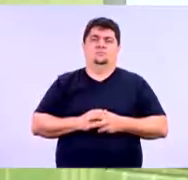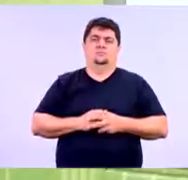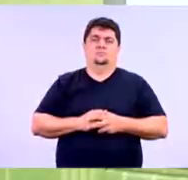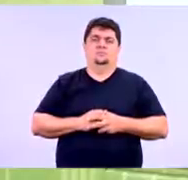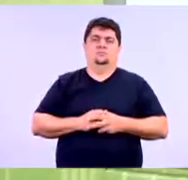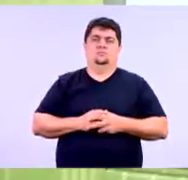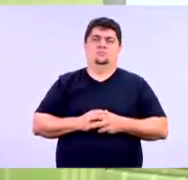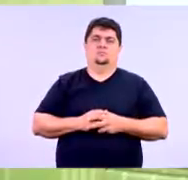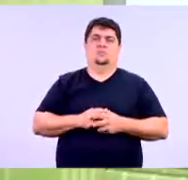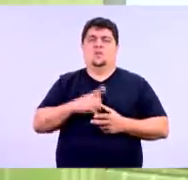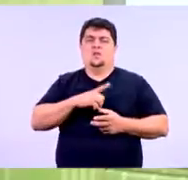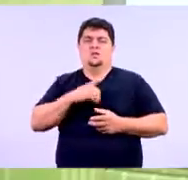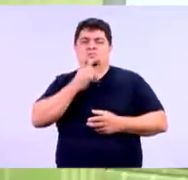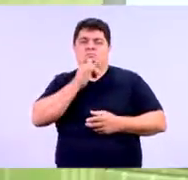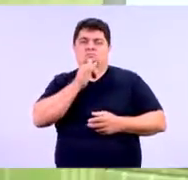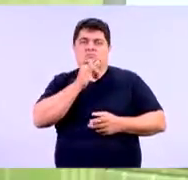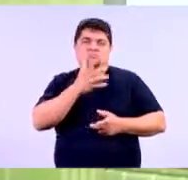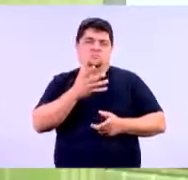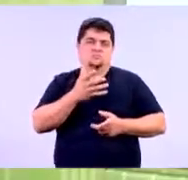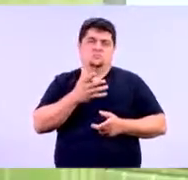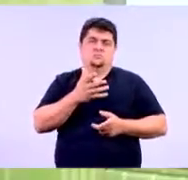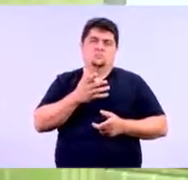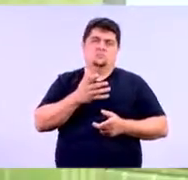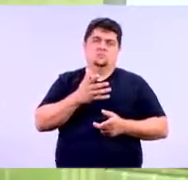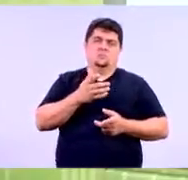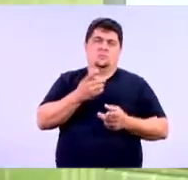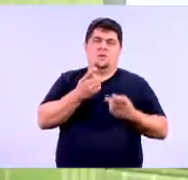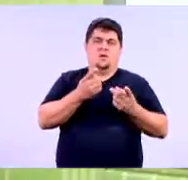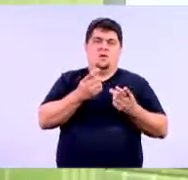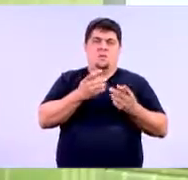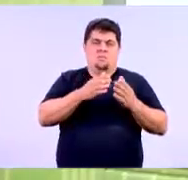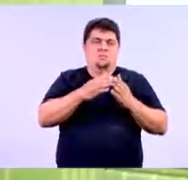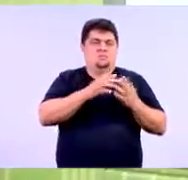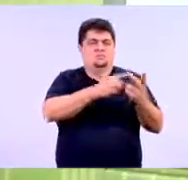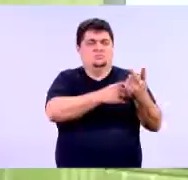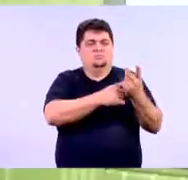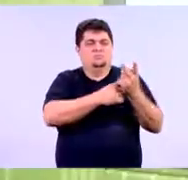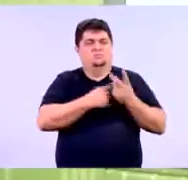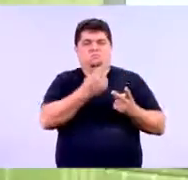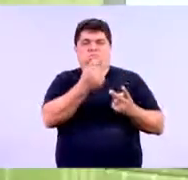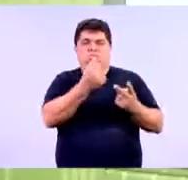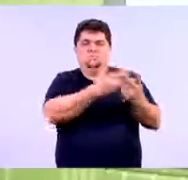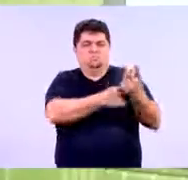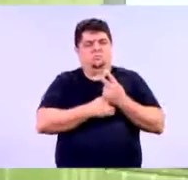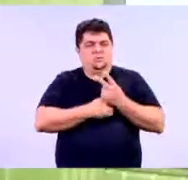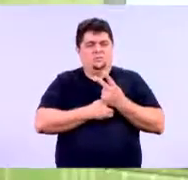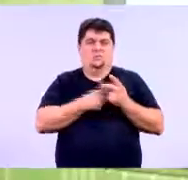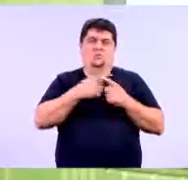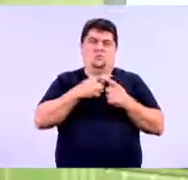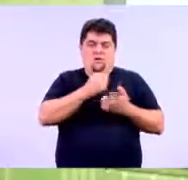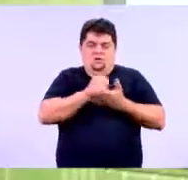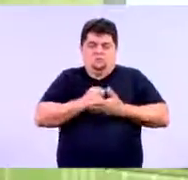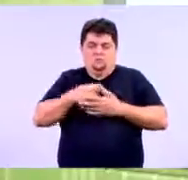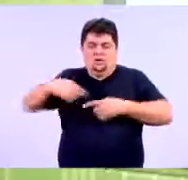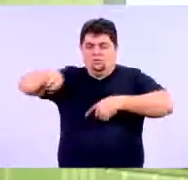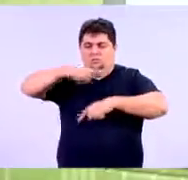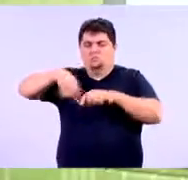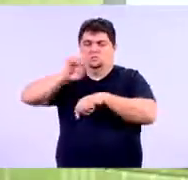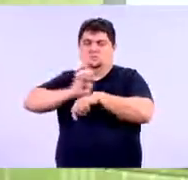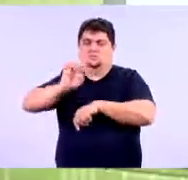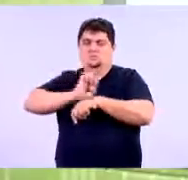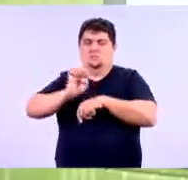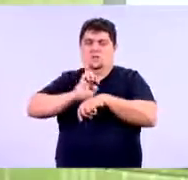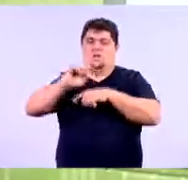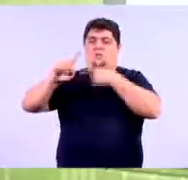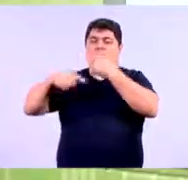certo, professor? Uma situação, este empréstimo compulsório para ajudar a nossa região, que posteriormente isso ia ser